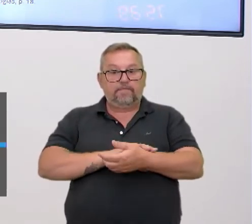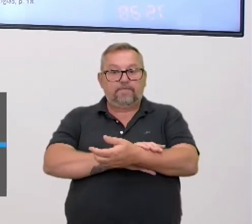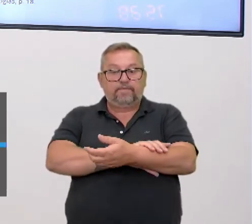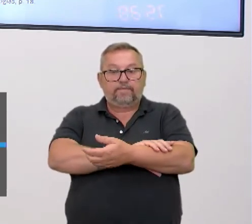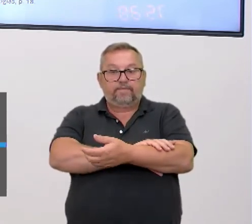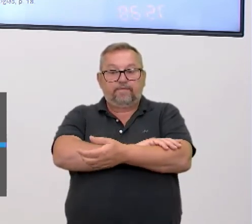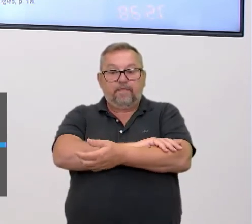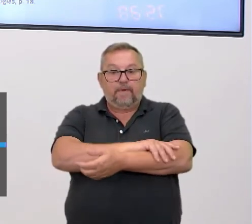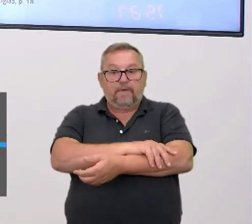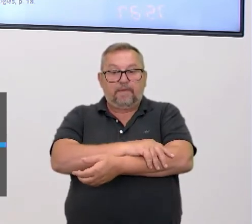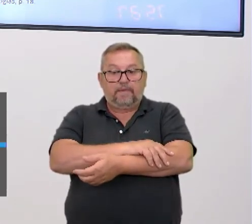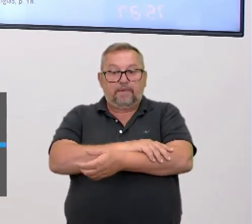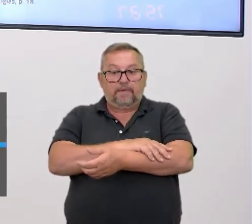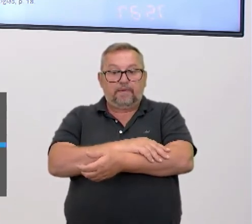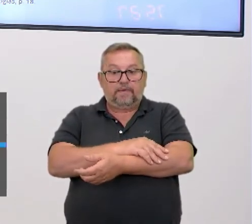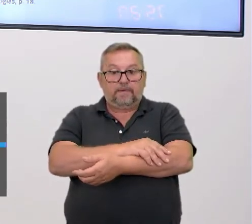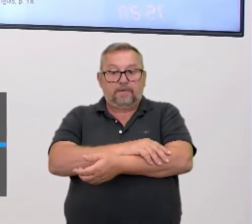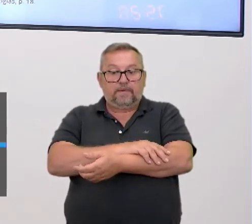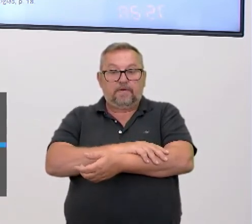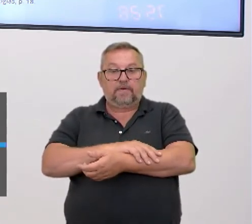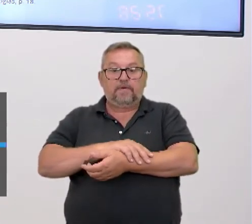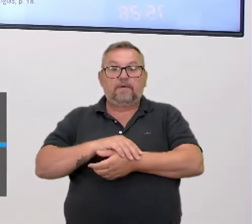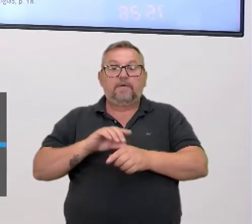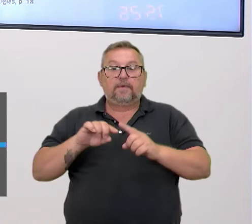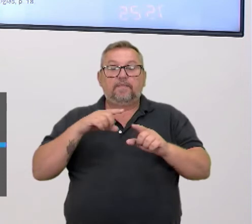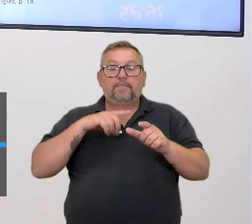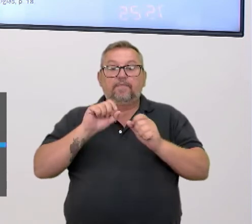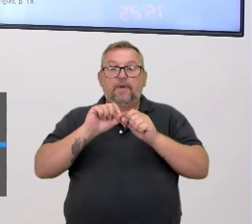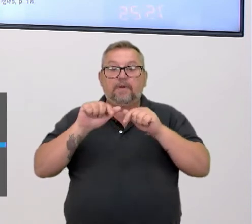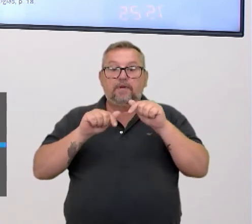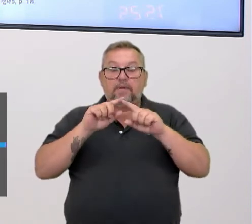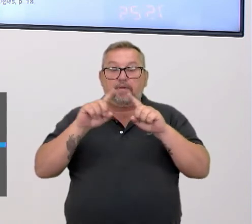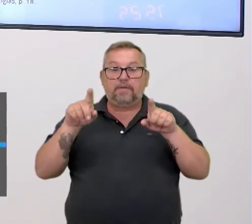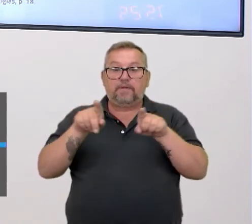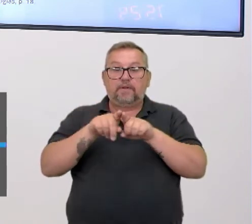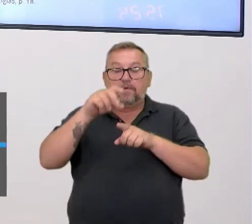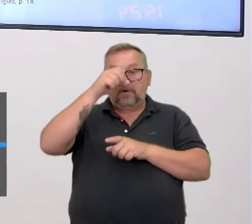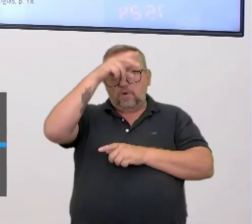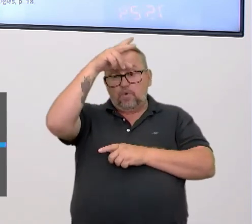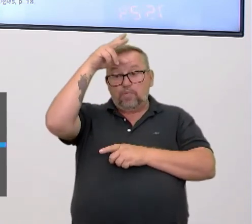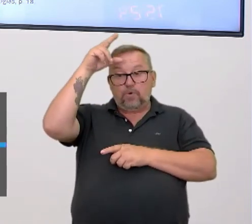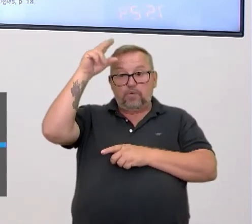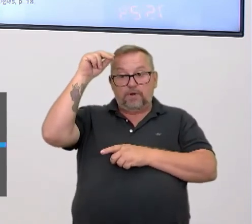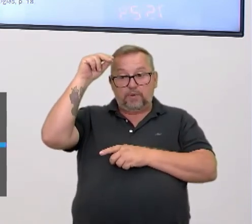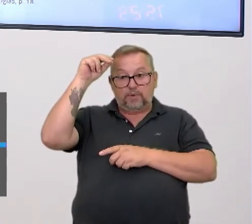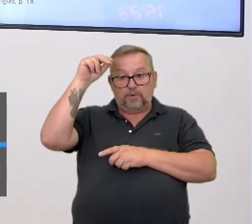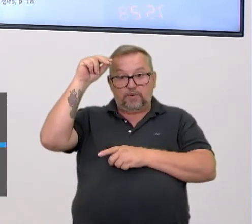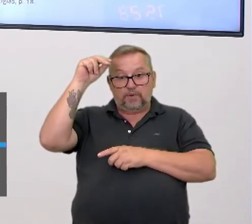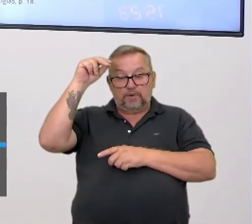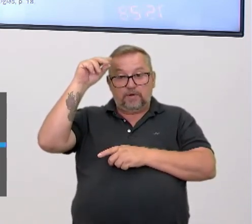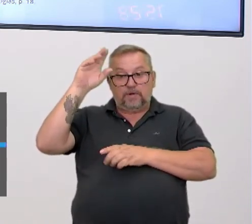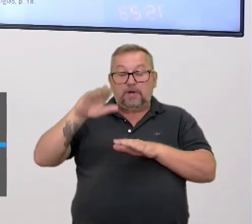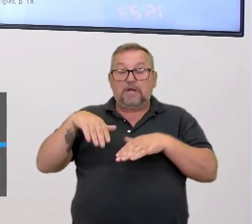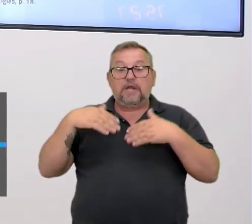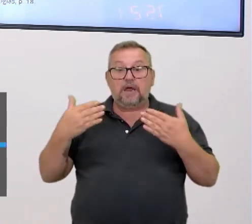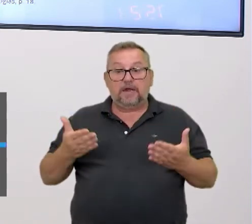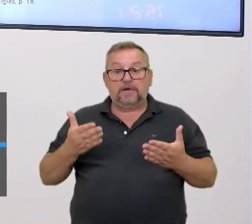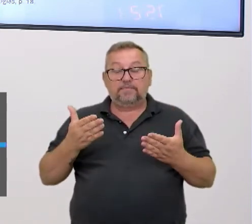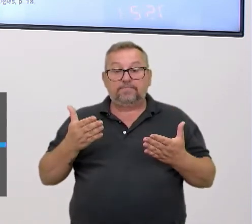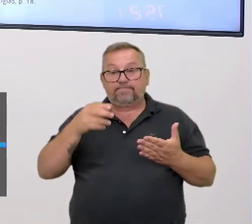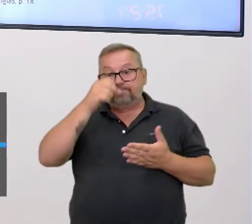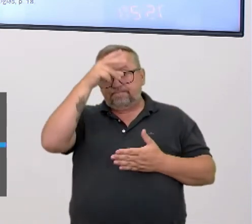está lá na força de trabalho, ele tem ocupação, mas ele trabalha no setor público, ok? E aí no setor público, o